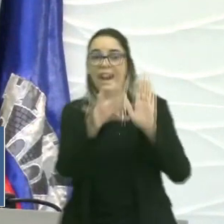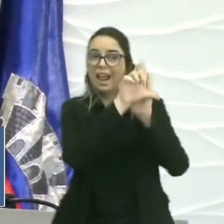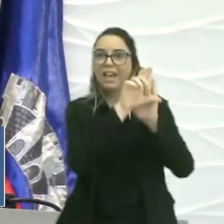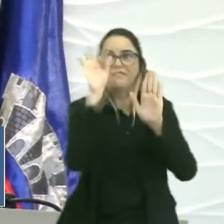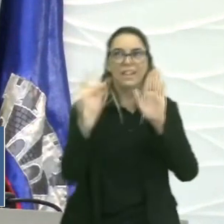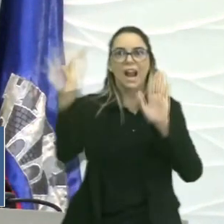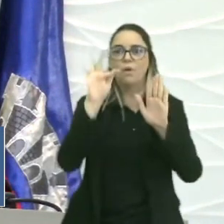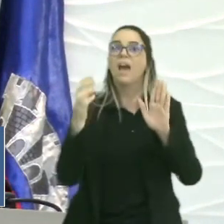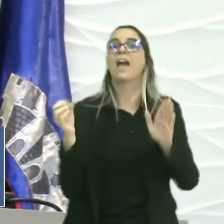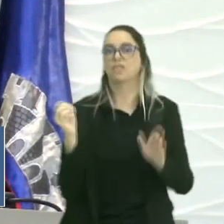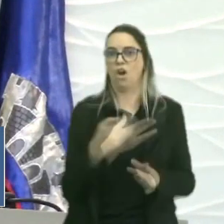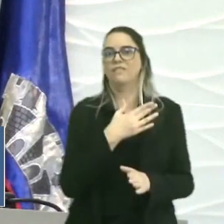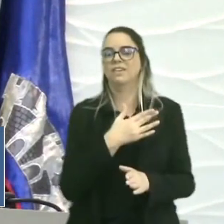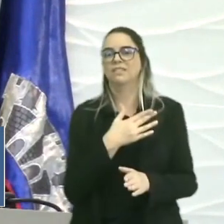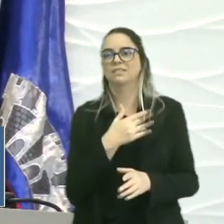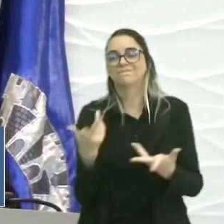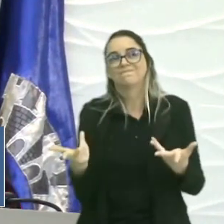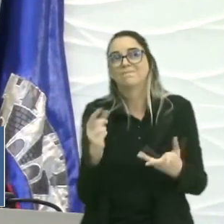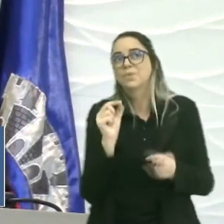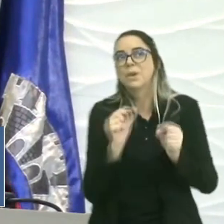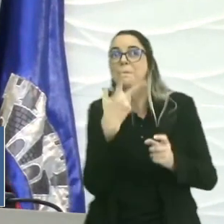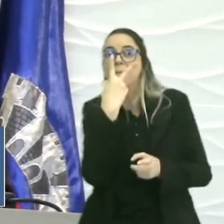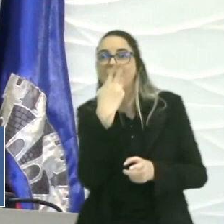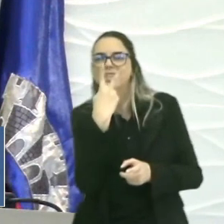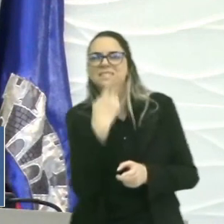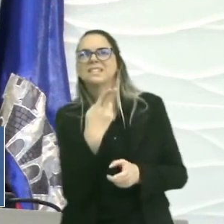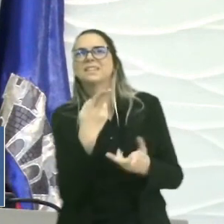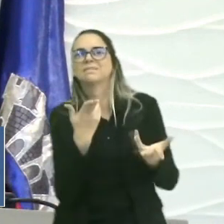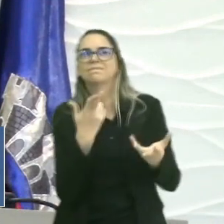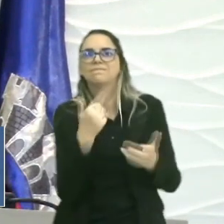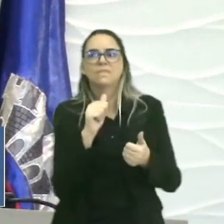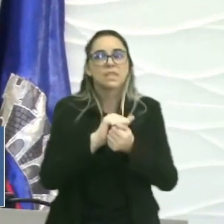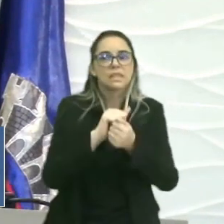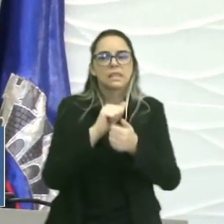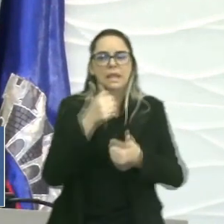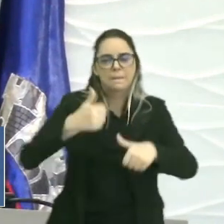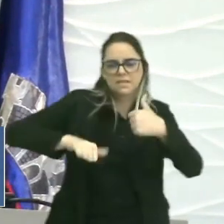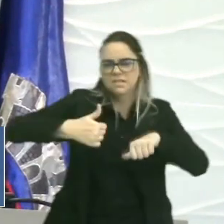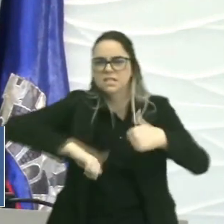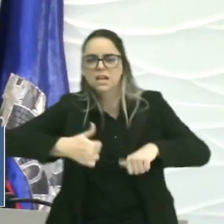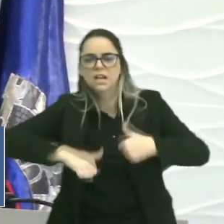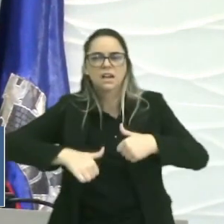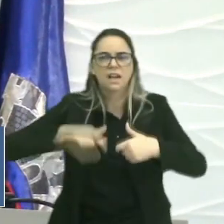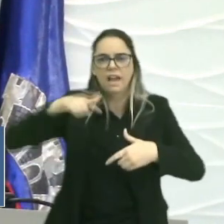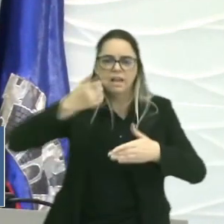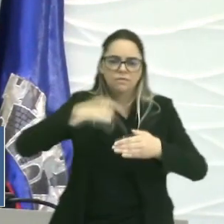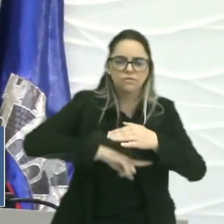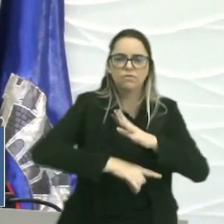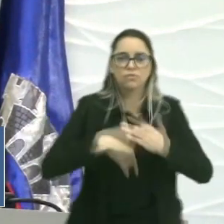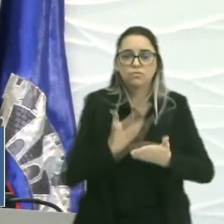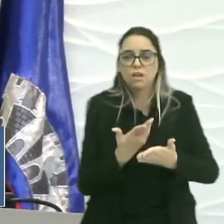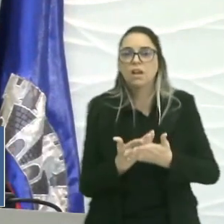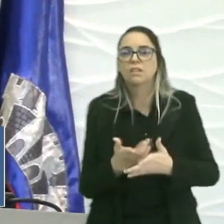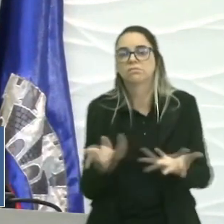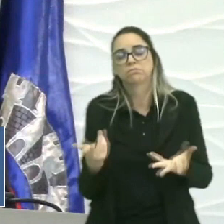tudo é novo, carece de uma lapidação melhor, um aprofundamento. Então, temos